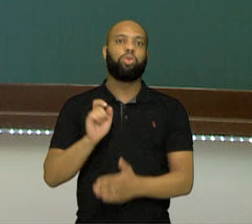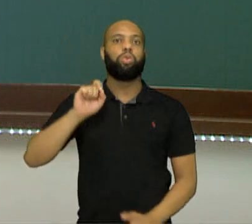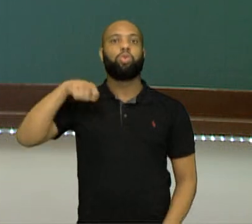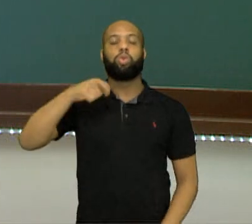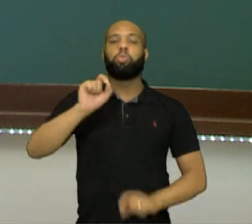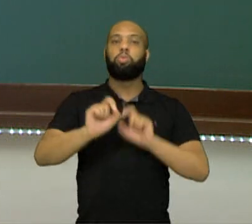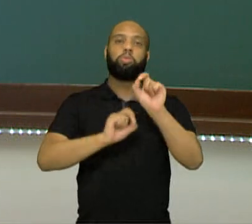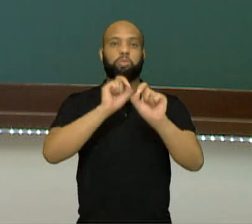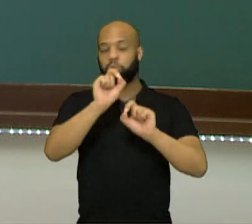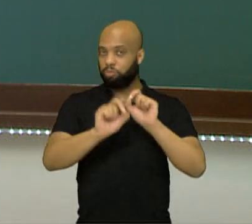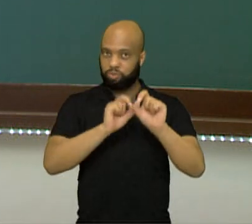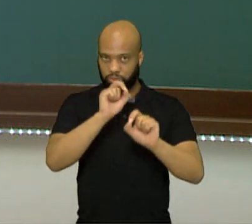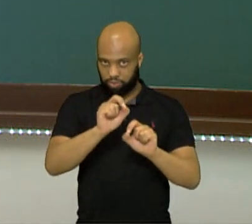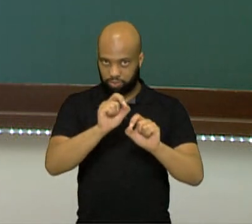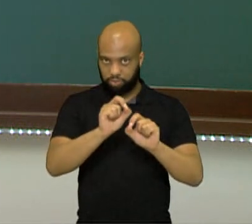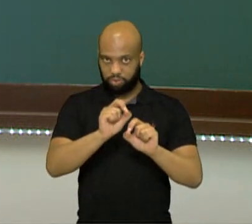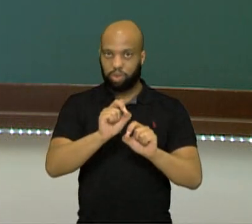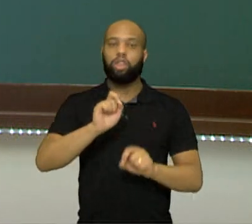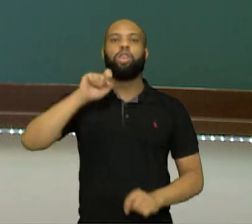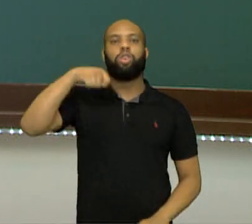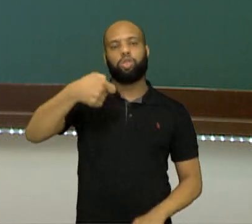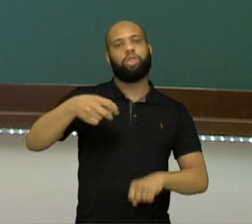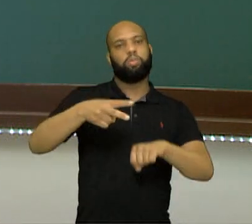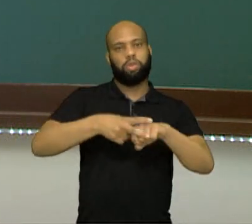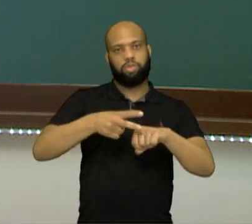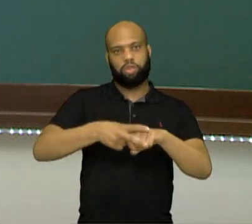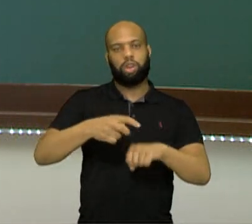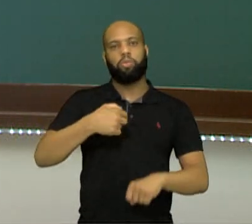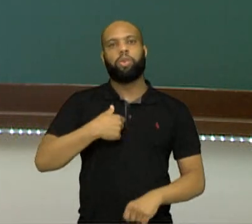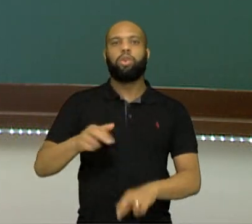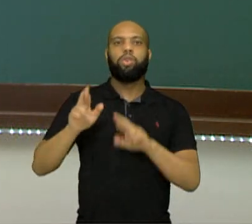queridas? Show, né? Nesse vídeo nós falamos então